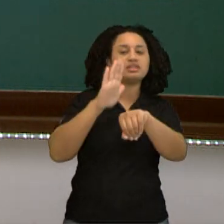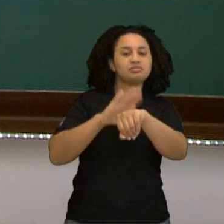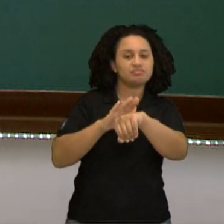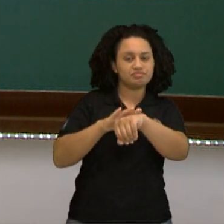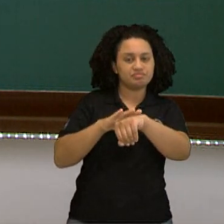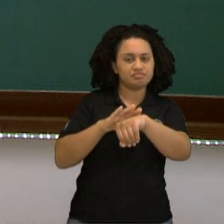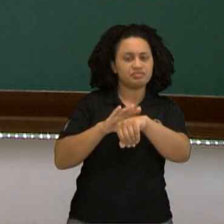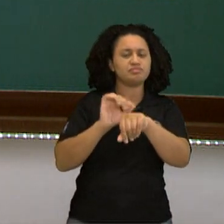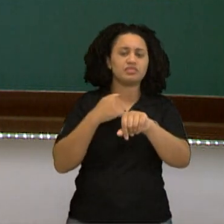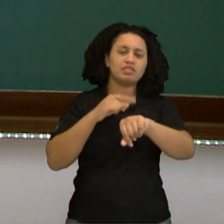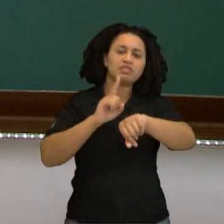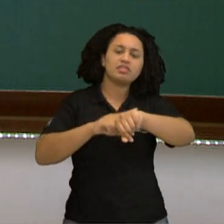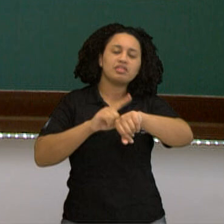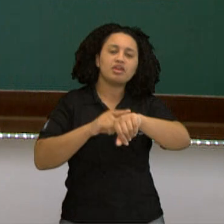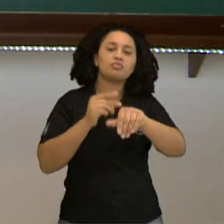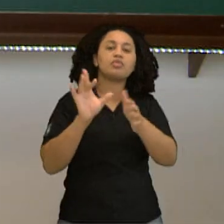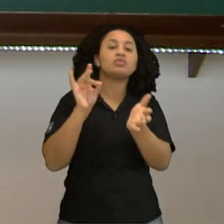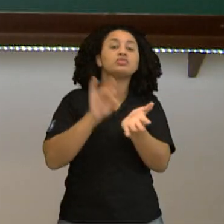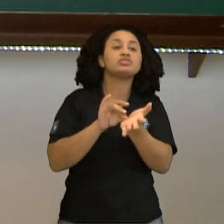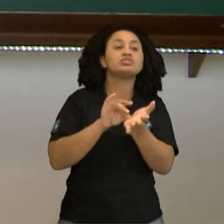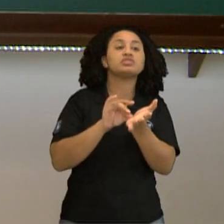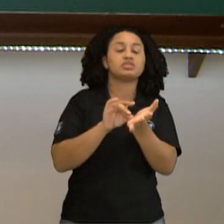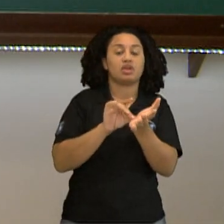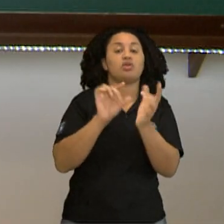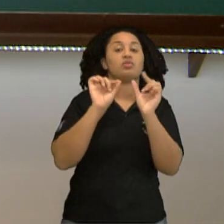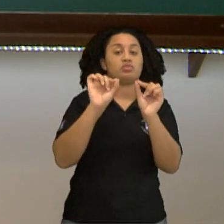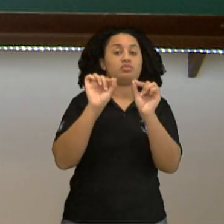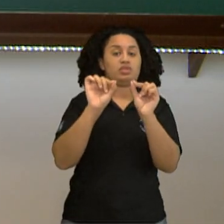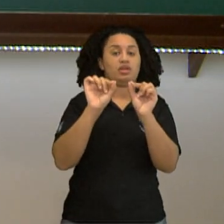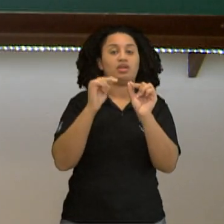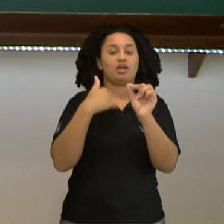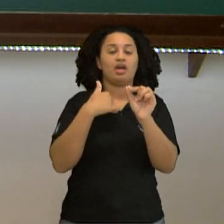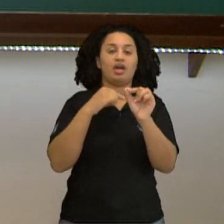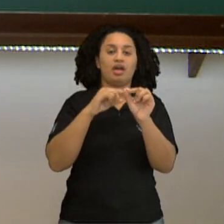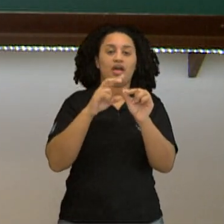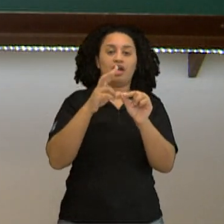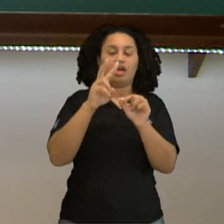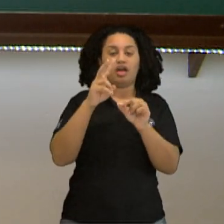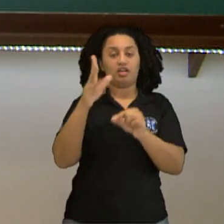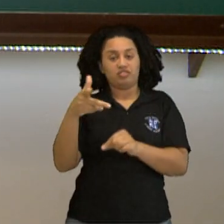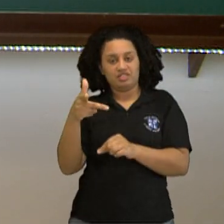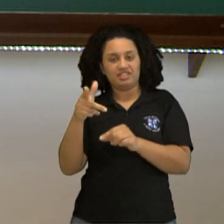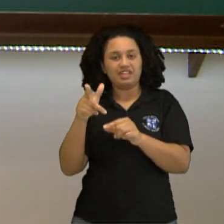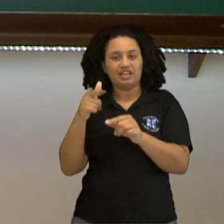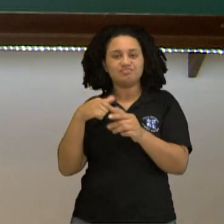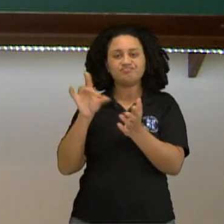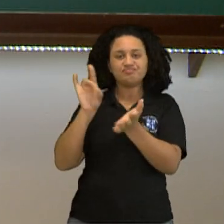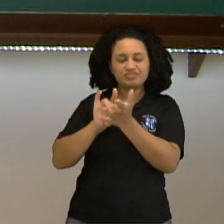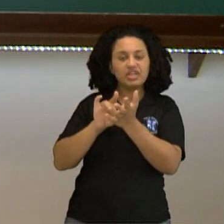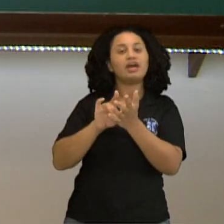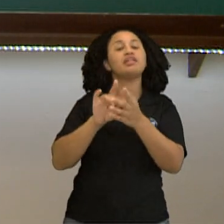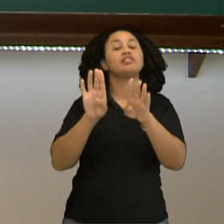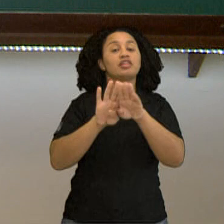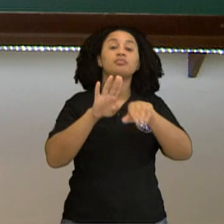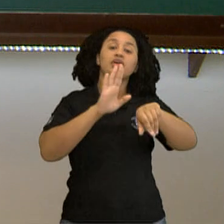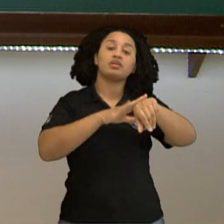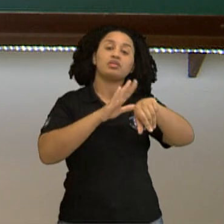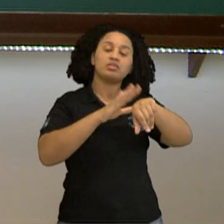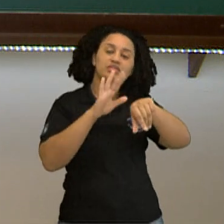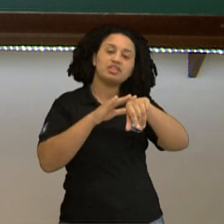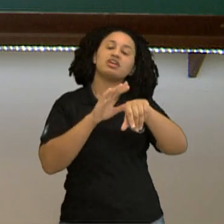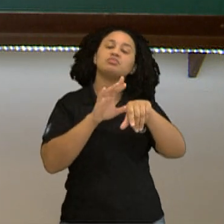O tempo inicial está relacionado com, a velocidade inicial, melhor dizendo, está relacionado com o tempo inicial, ou seja,